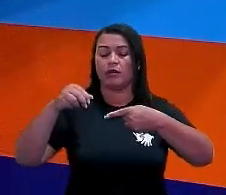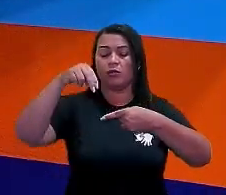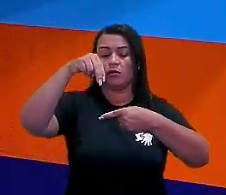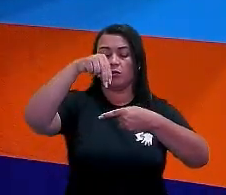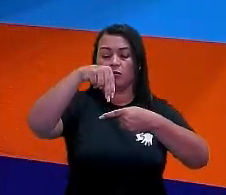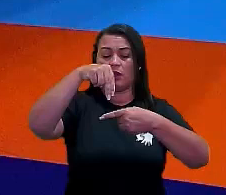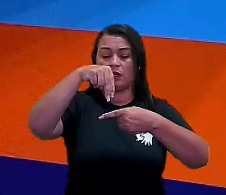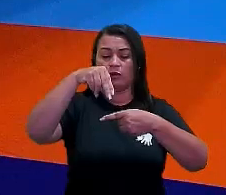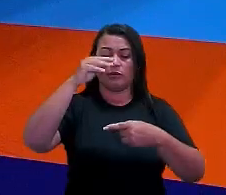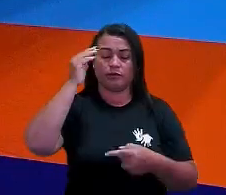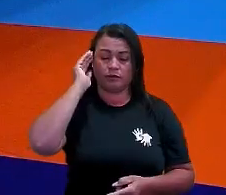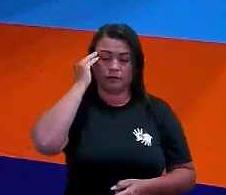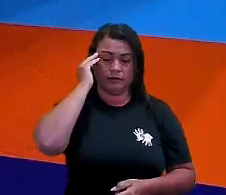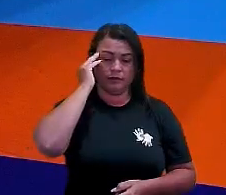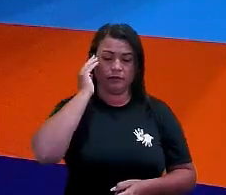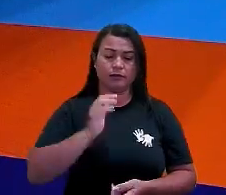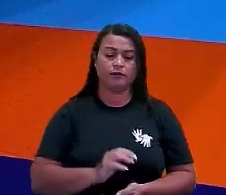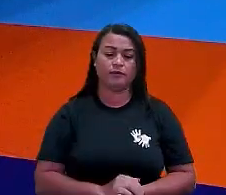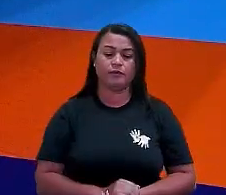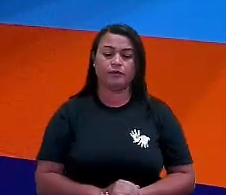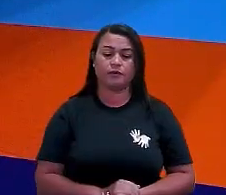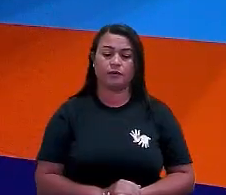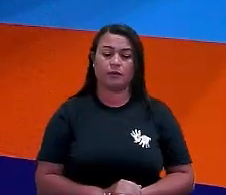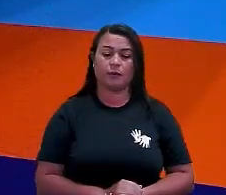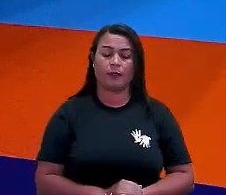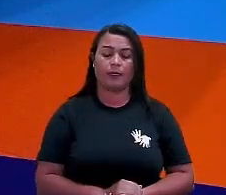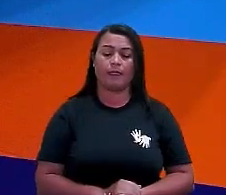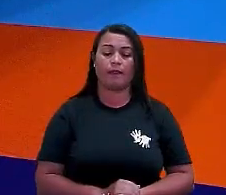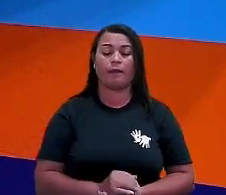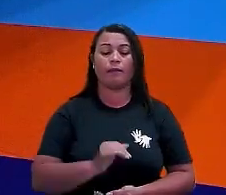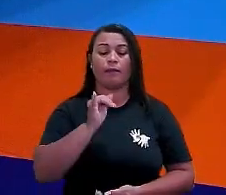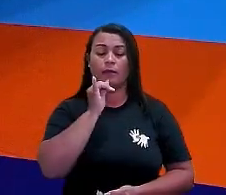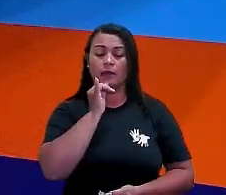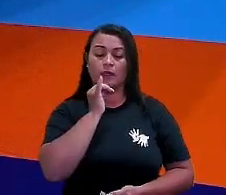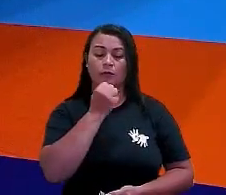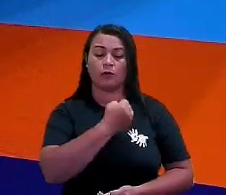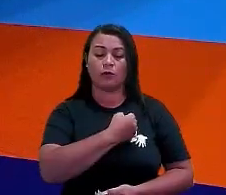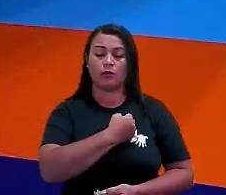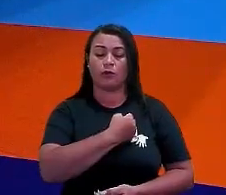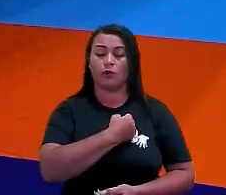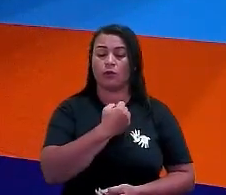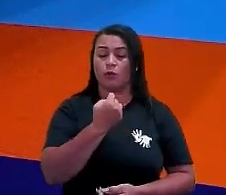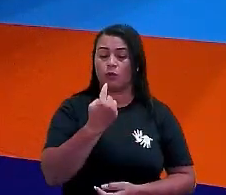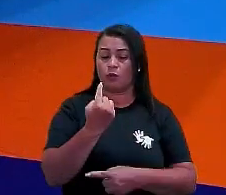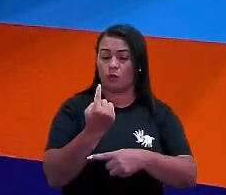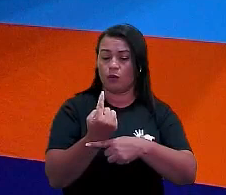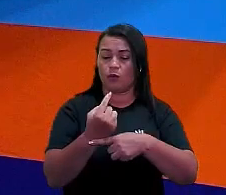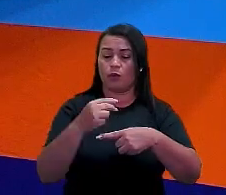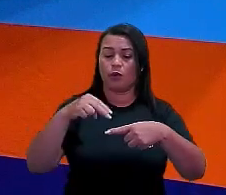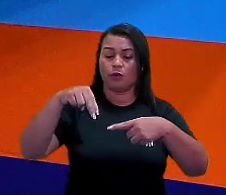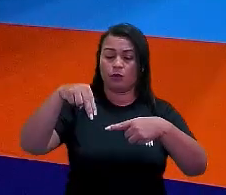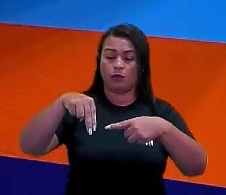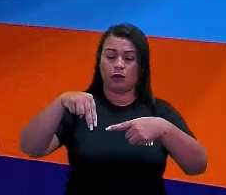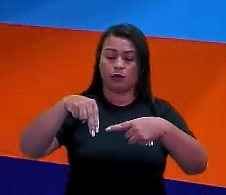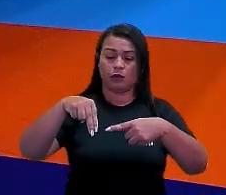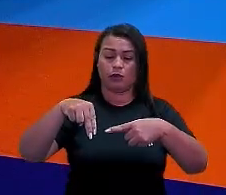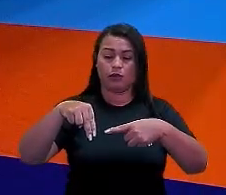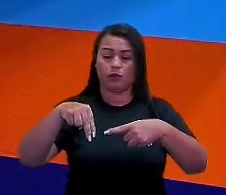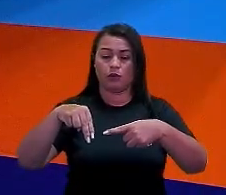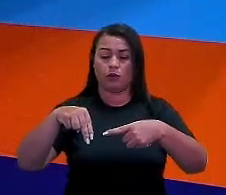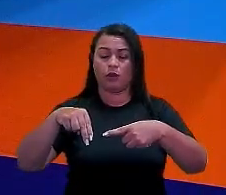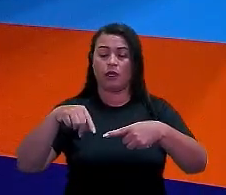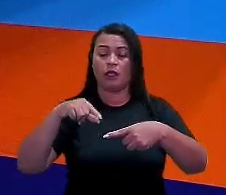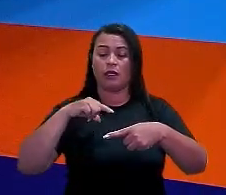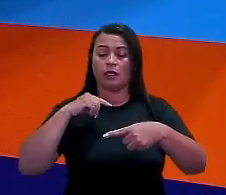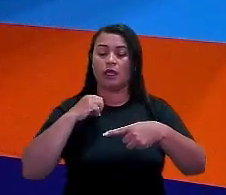numerador, tá certo? Ó, no nosso exemplo, o número 1 representa o numerador da fração e